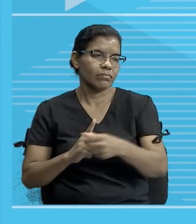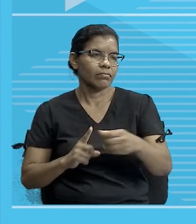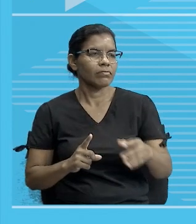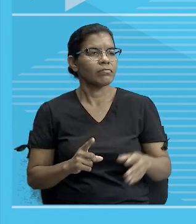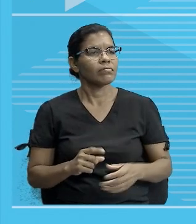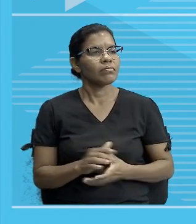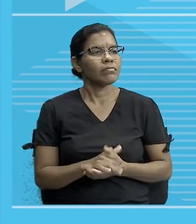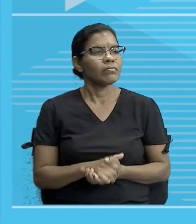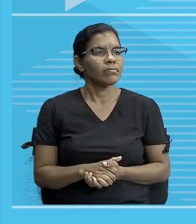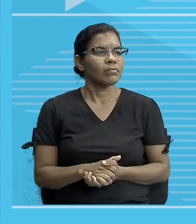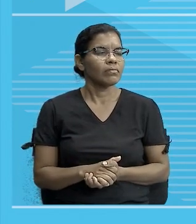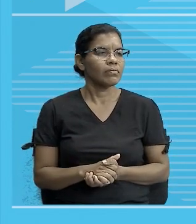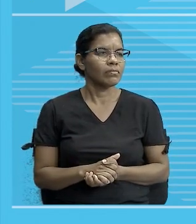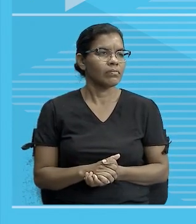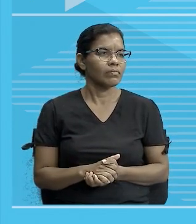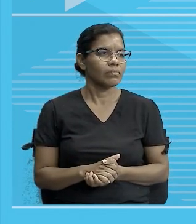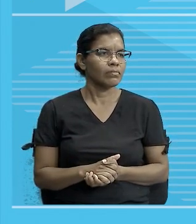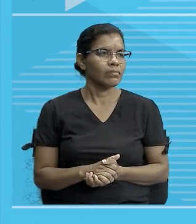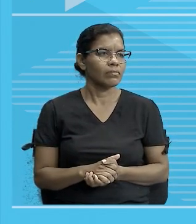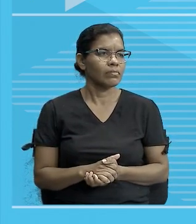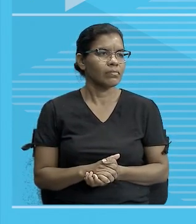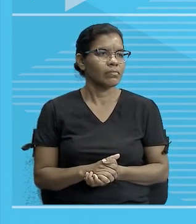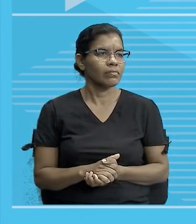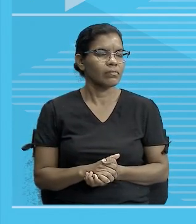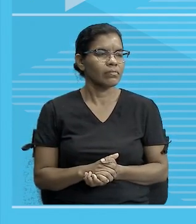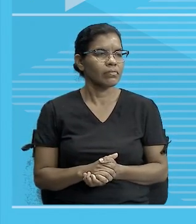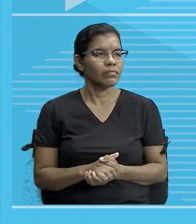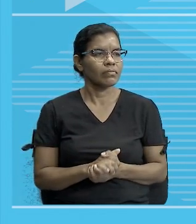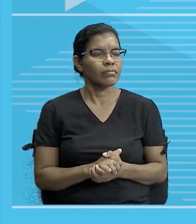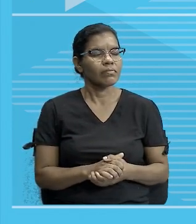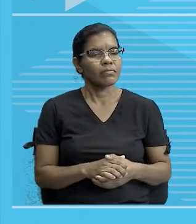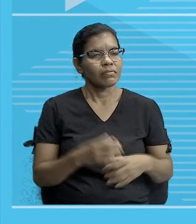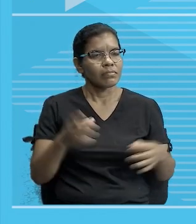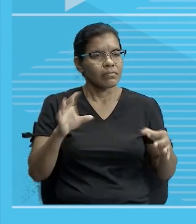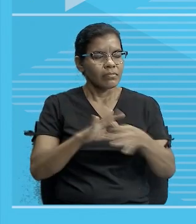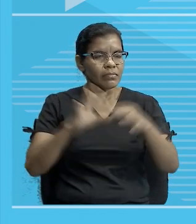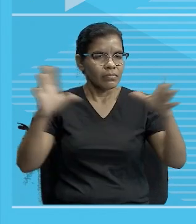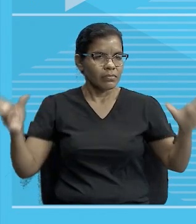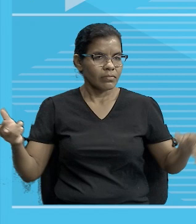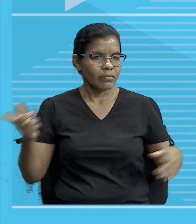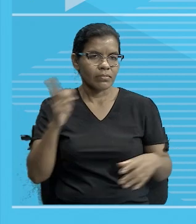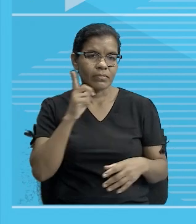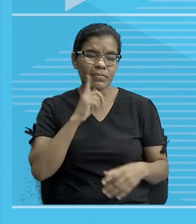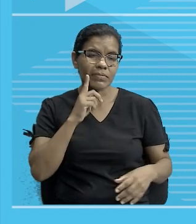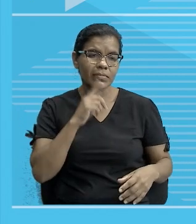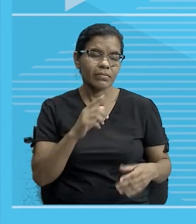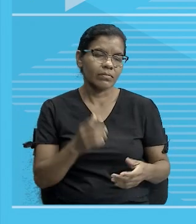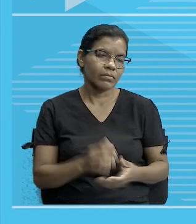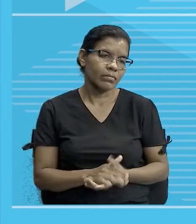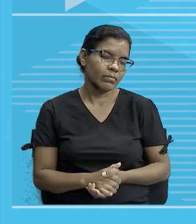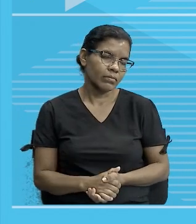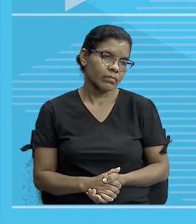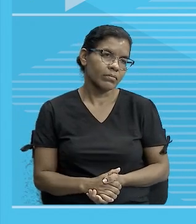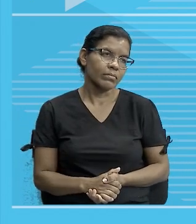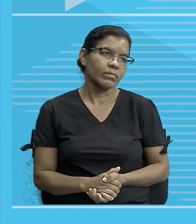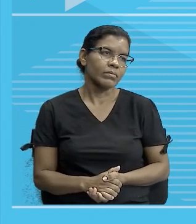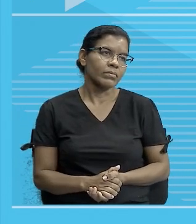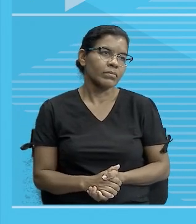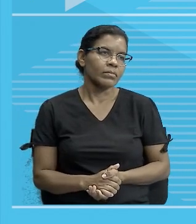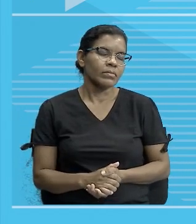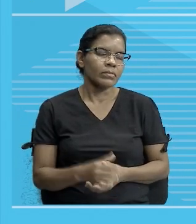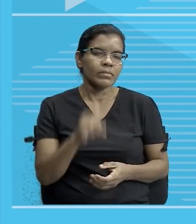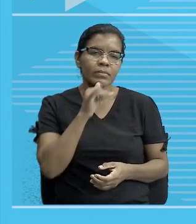rei. E recentemente havia se tornado independente os Estados Unidos, dando